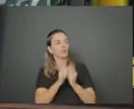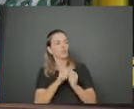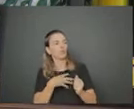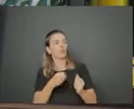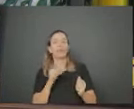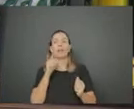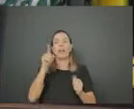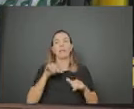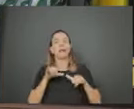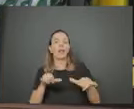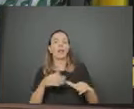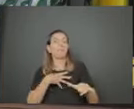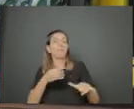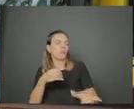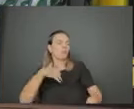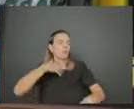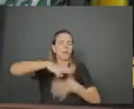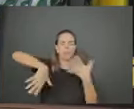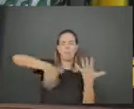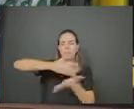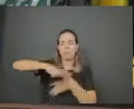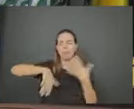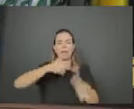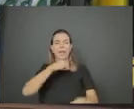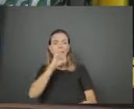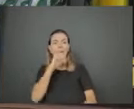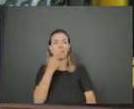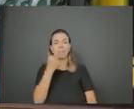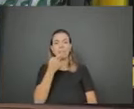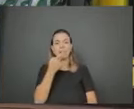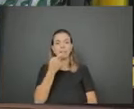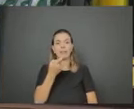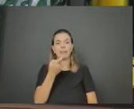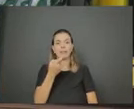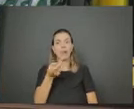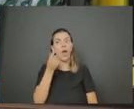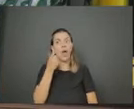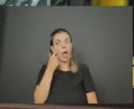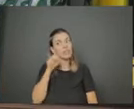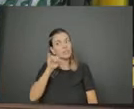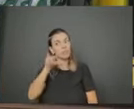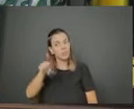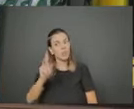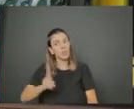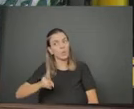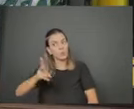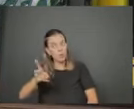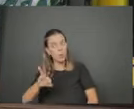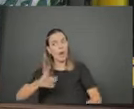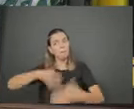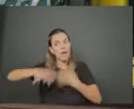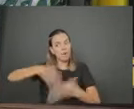filho está fazendo bagunça, e a mãe fala assim, olha, 30 segundos, Fernando. Se você continuar fazendo bagunça, eu vou chamar a polícia. Né? E parece, então, que a polícia